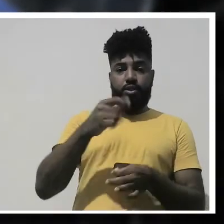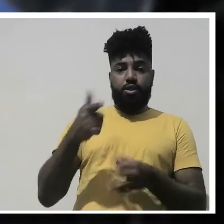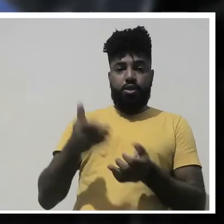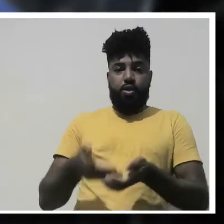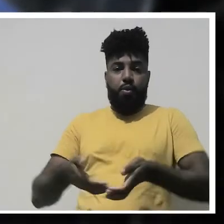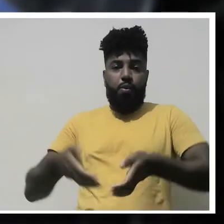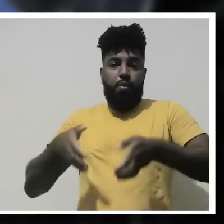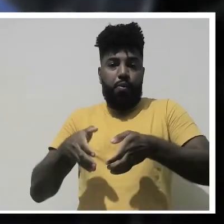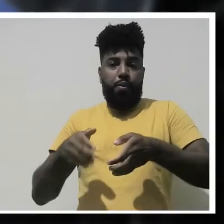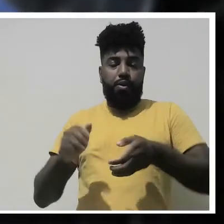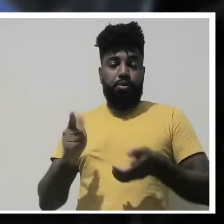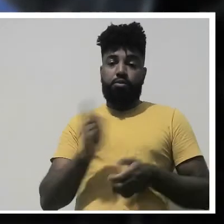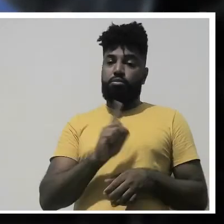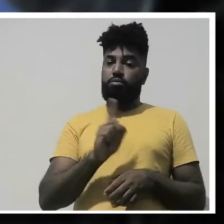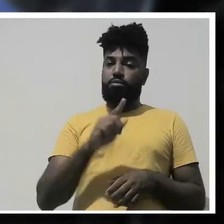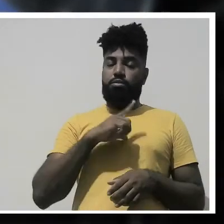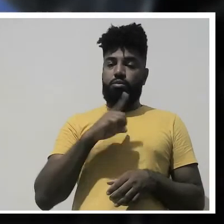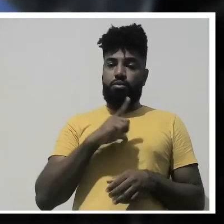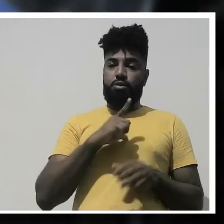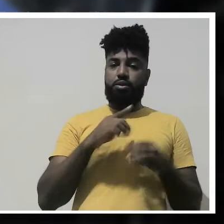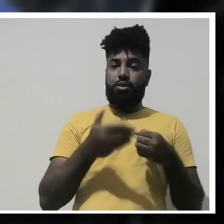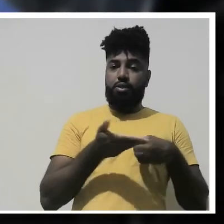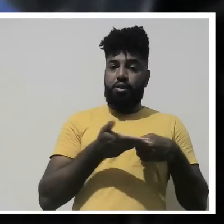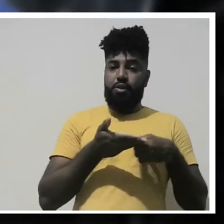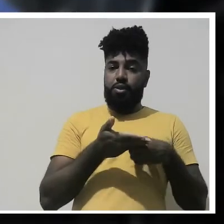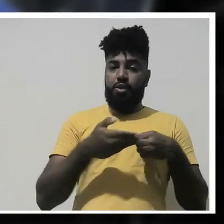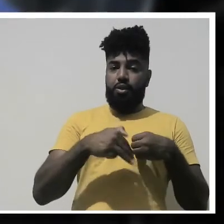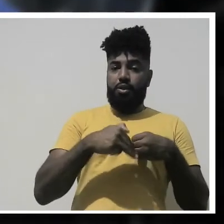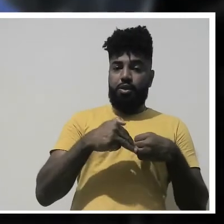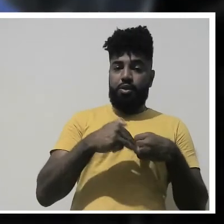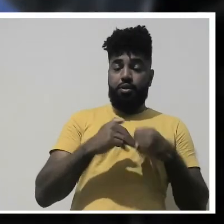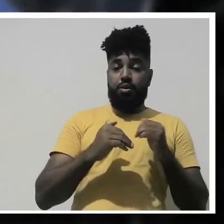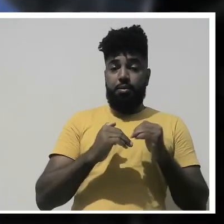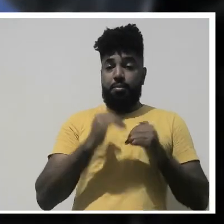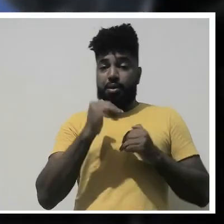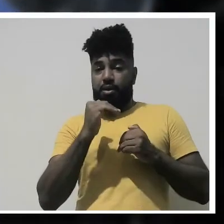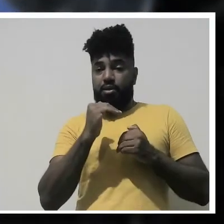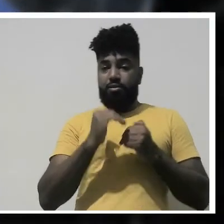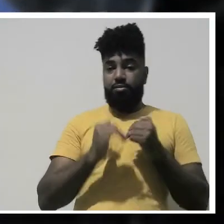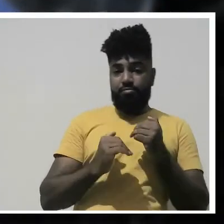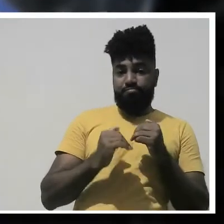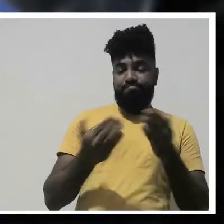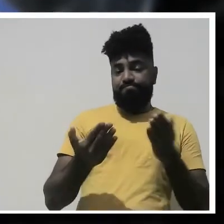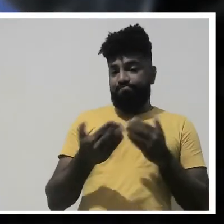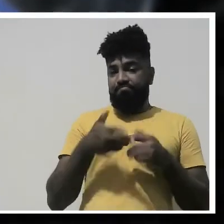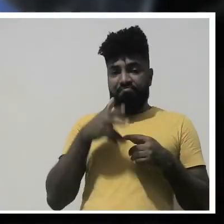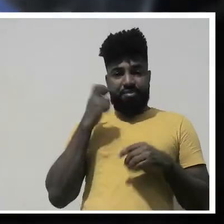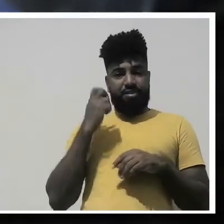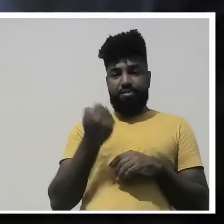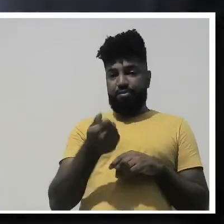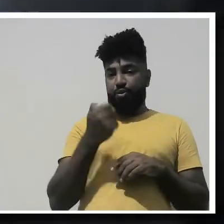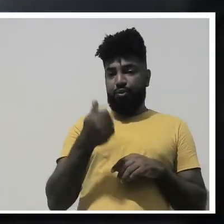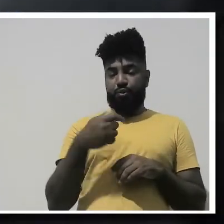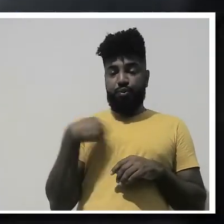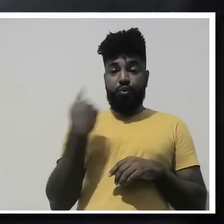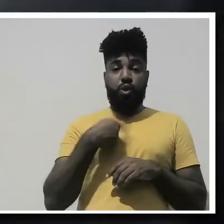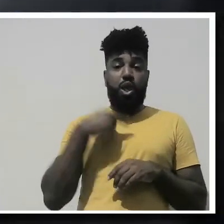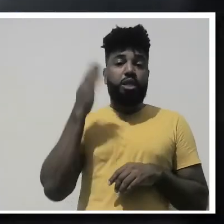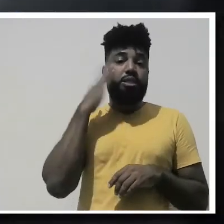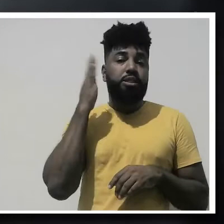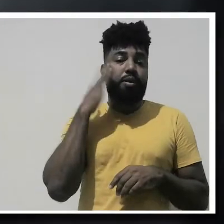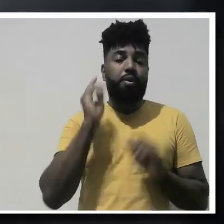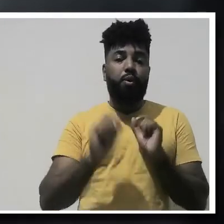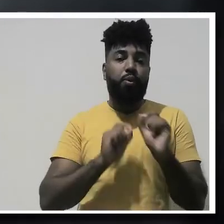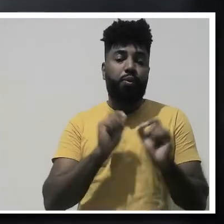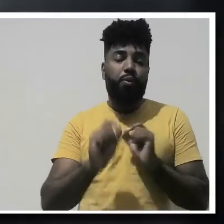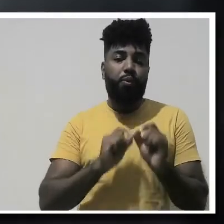balão, não, porque às vezes o menisco passa um pouquinho para mais ou para menos e em geral a gente nem percebe direito isso. Olha,